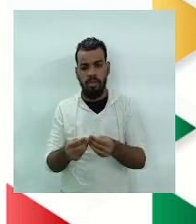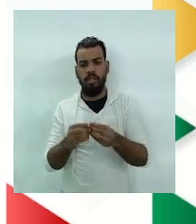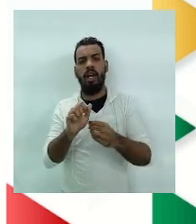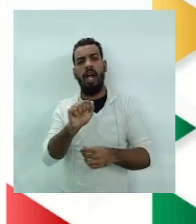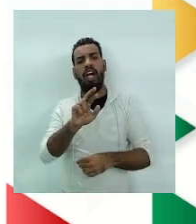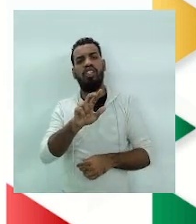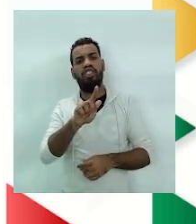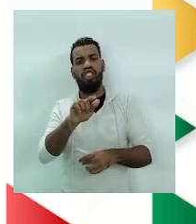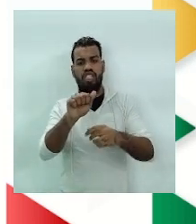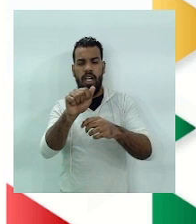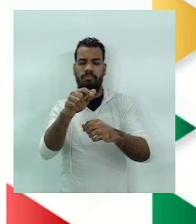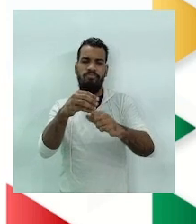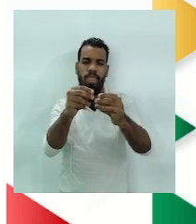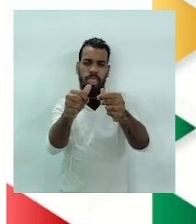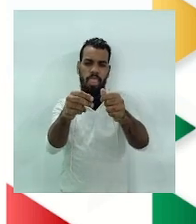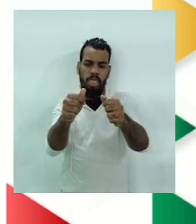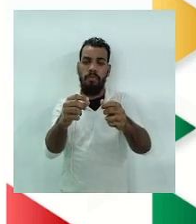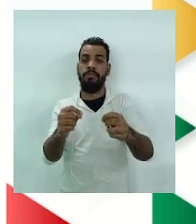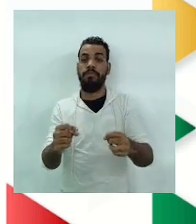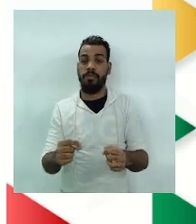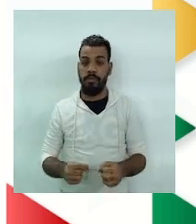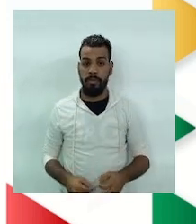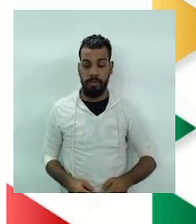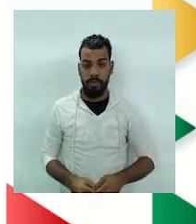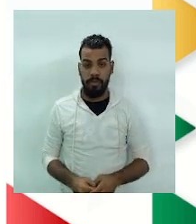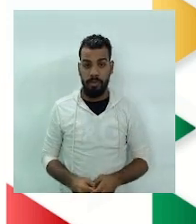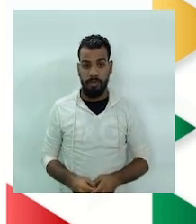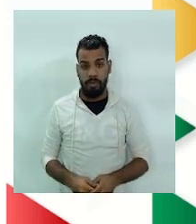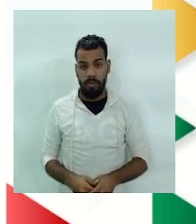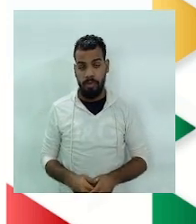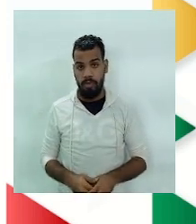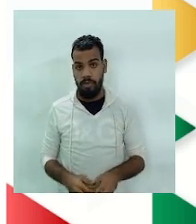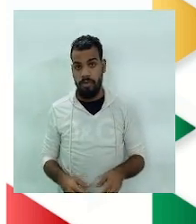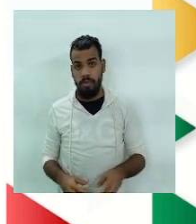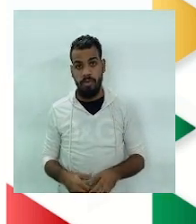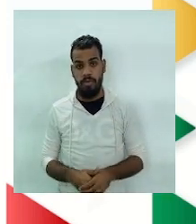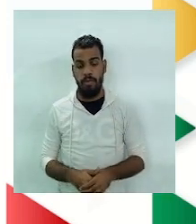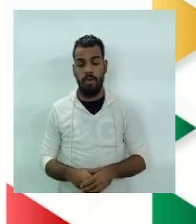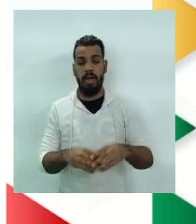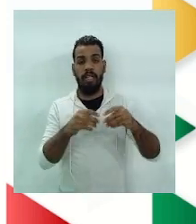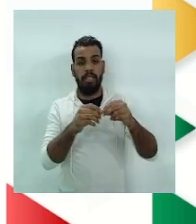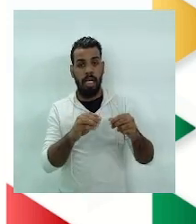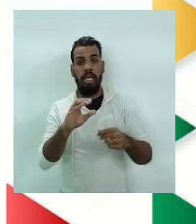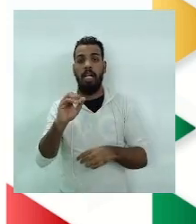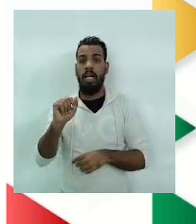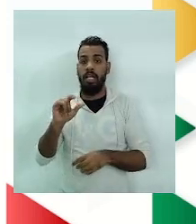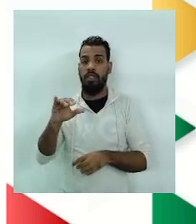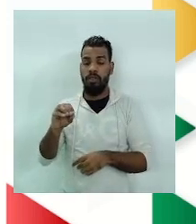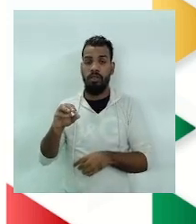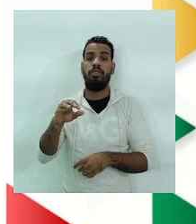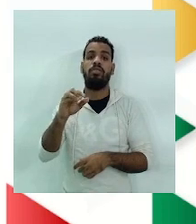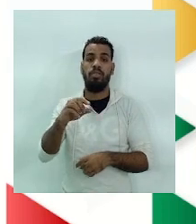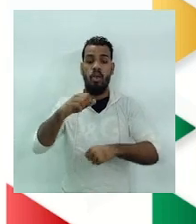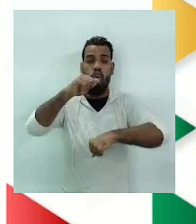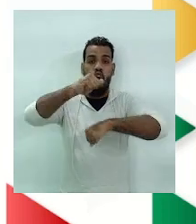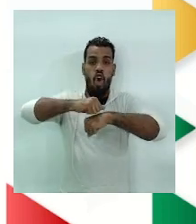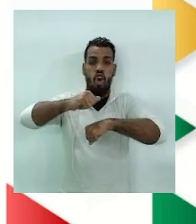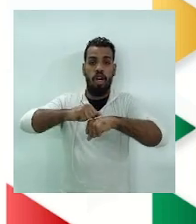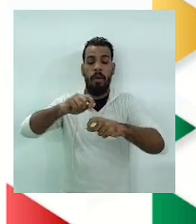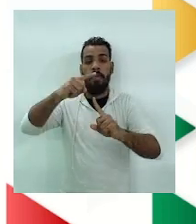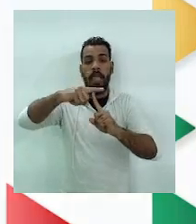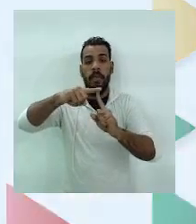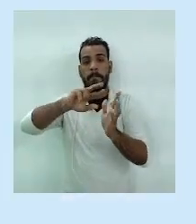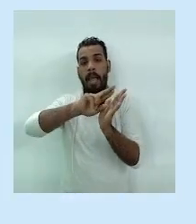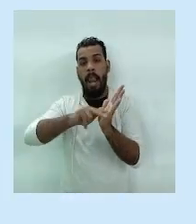argila. E o calcário é formado pelo depósito de sais de cálcio. né? Esses são os exemplos de rochas